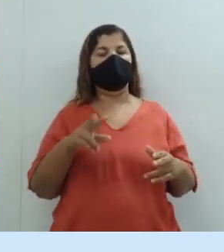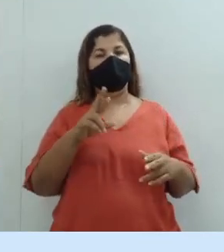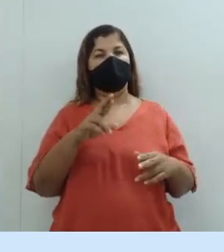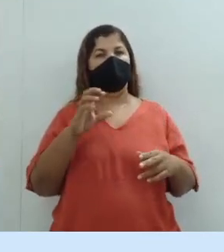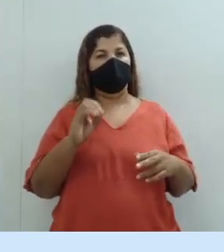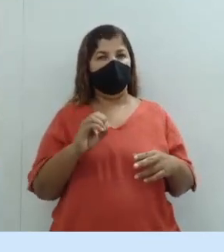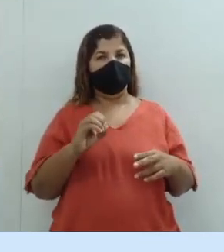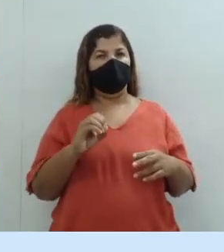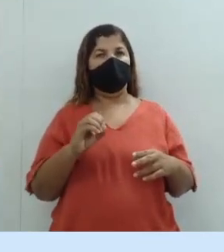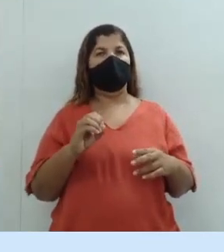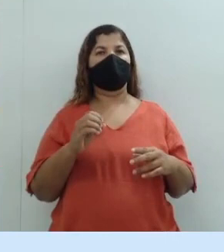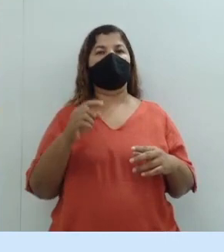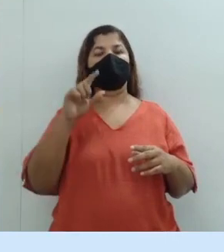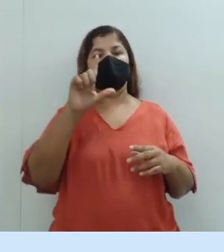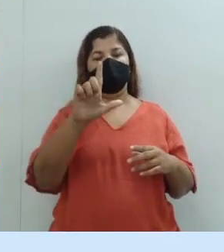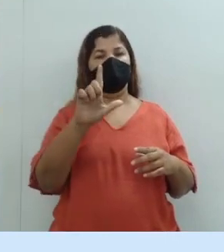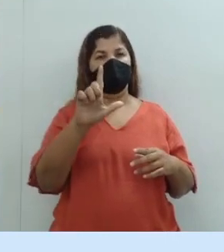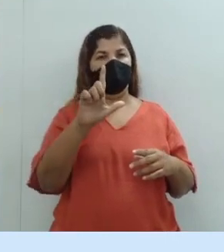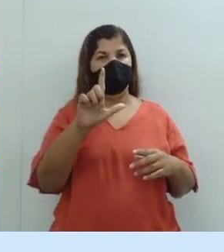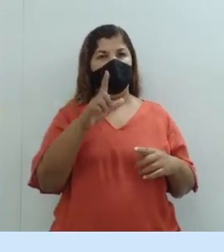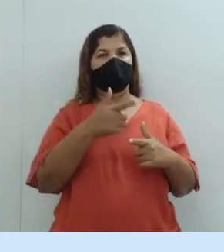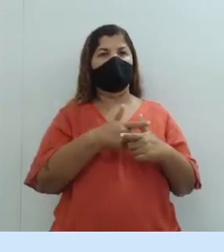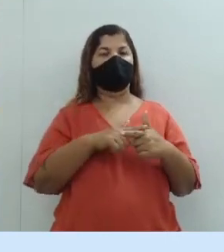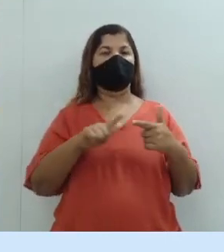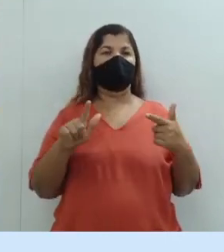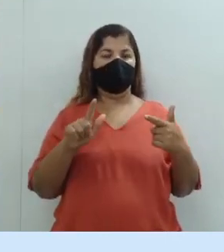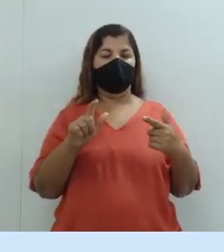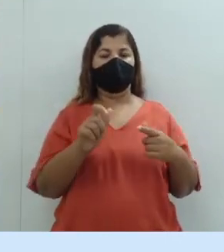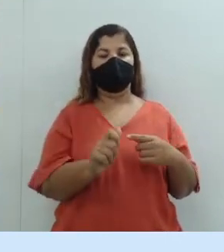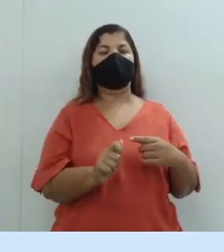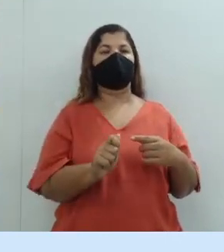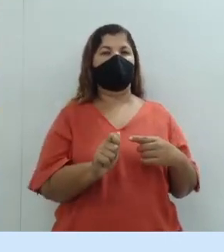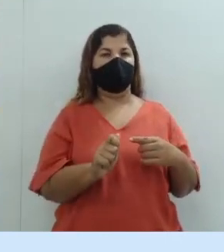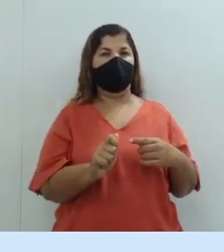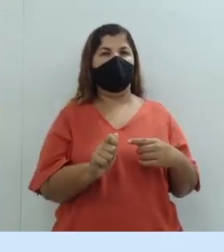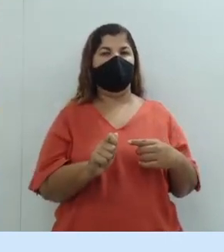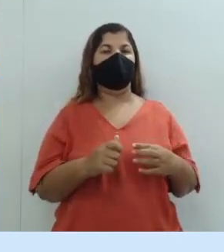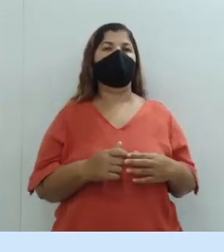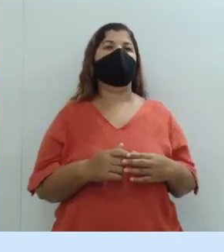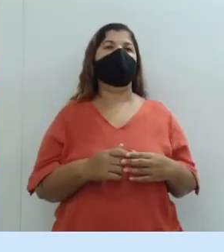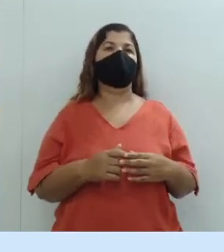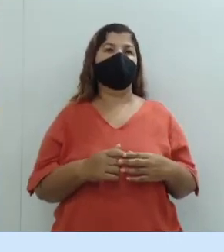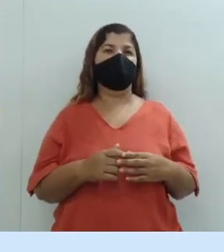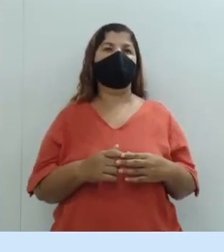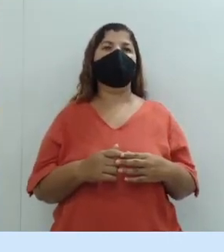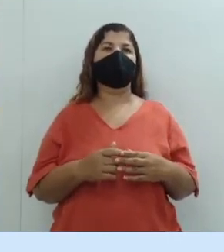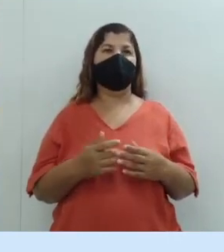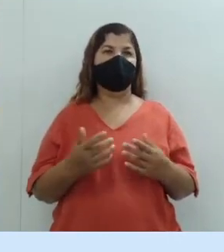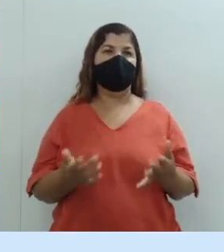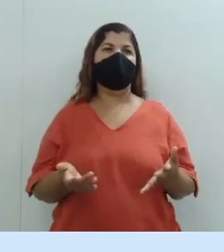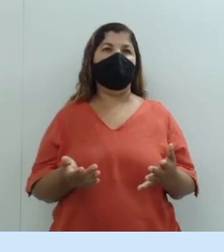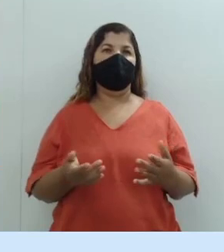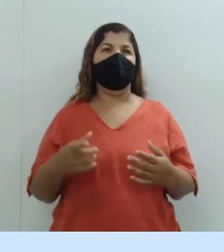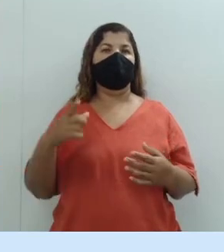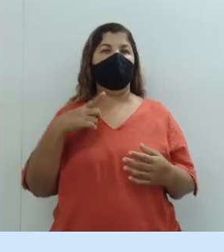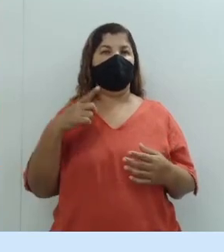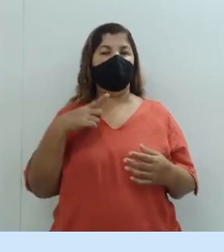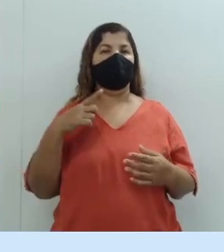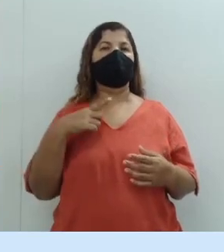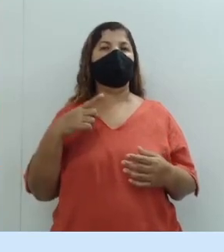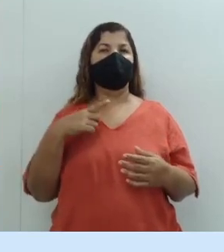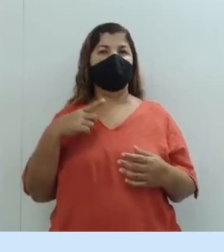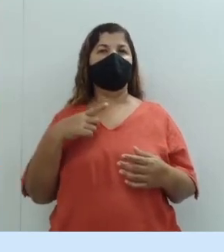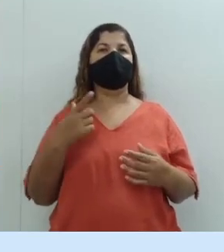seria o comprimento desse meu fio aí, dividido pela área da seção transversal. Então veja que interessante, eu sempre costumo dar esse